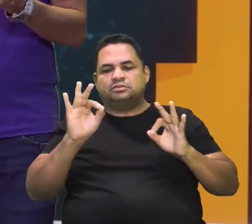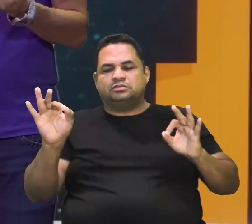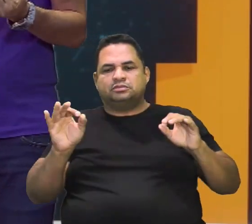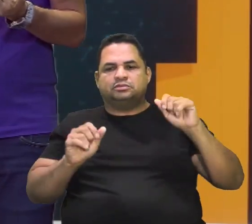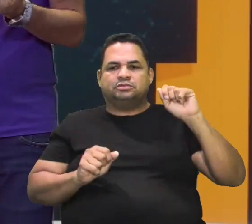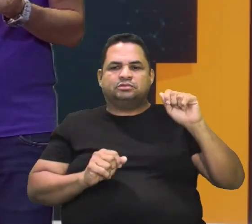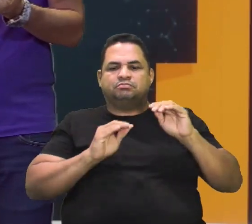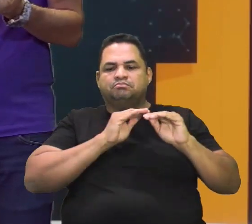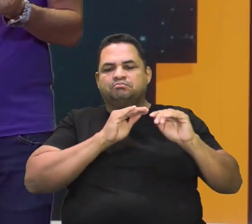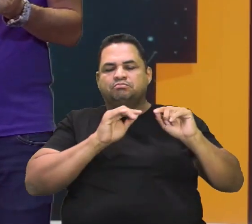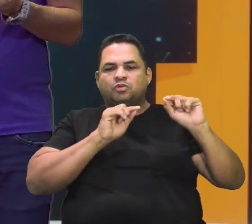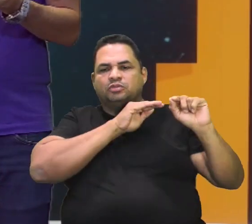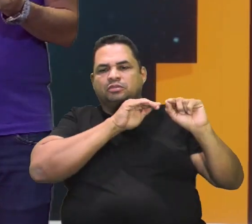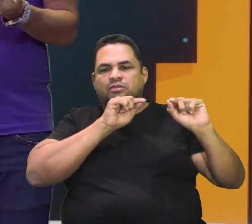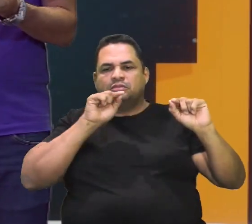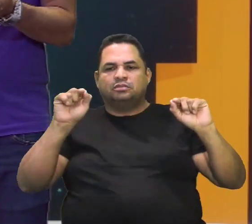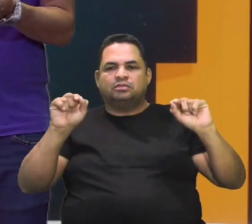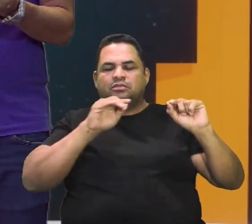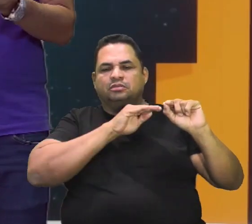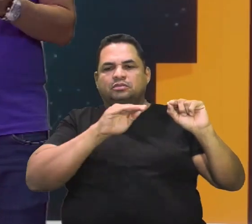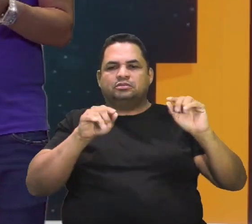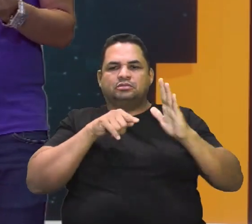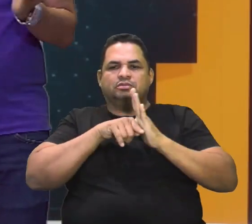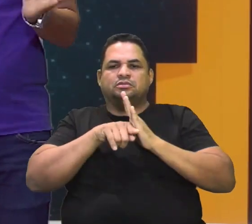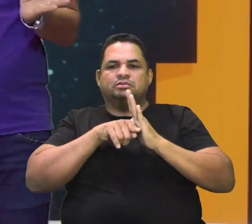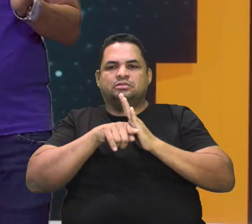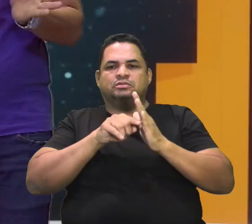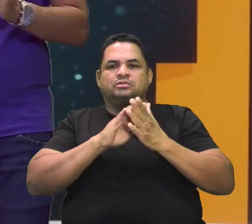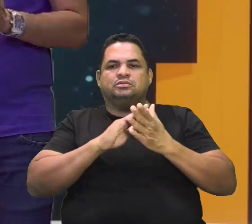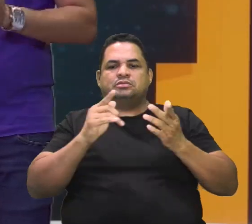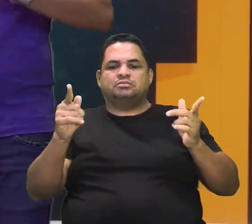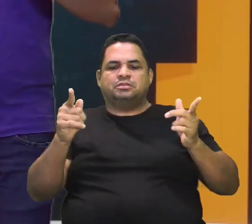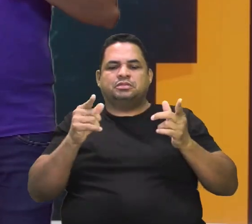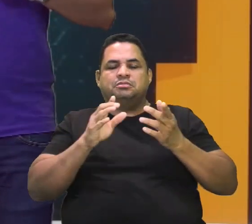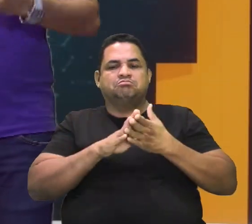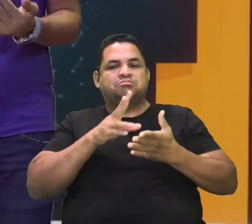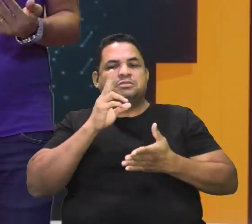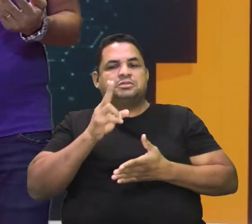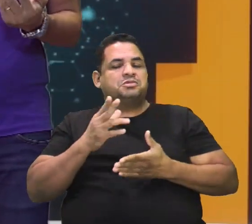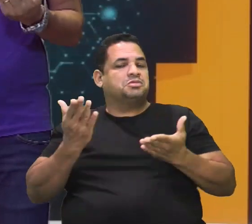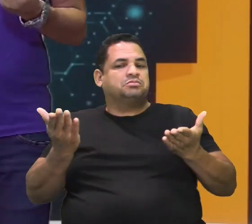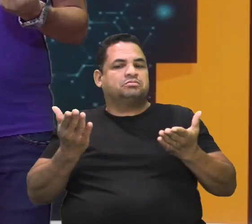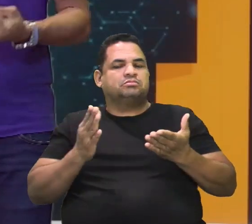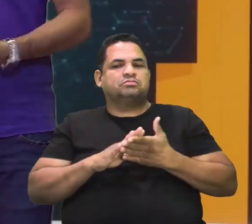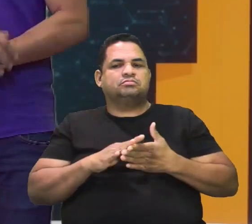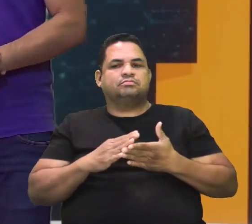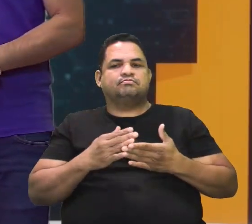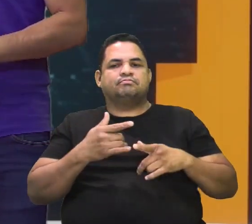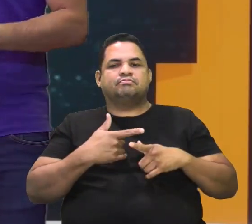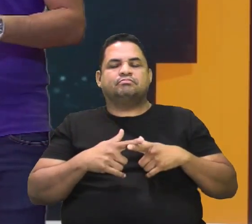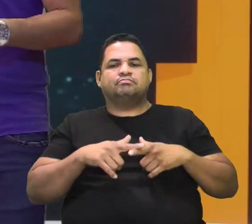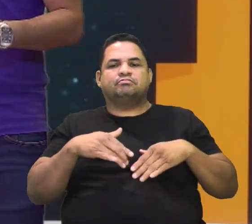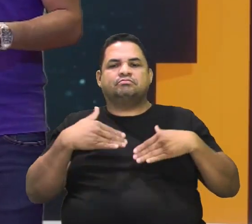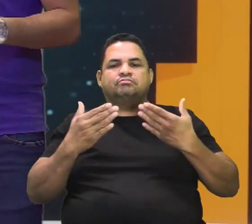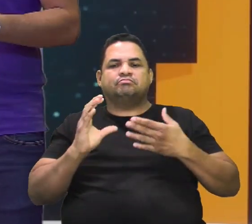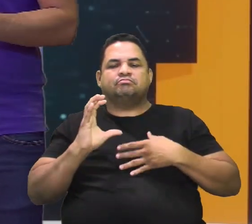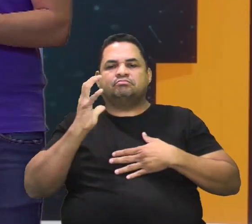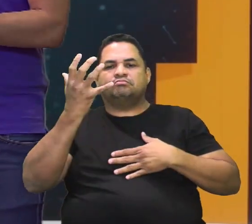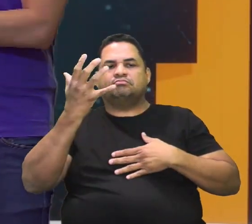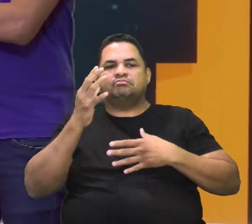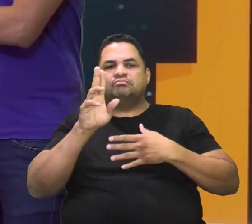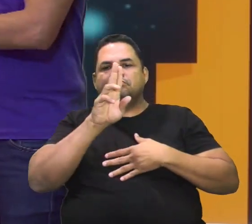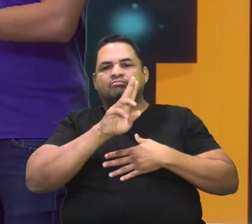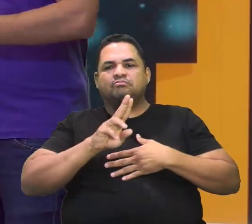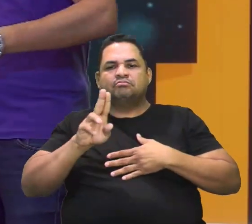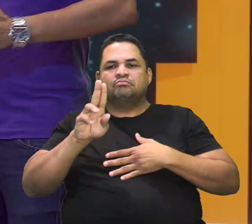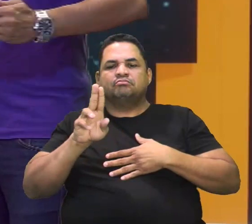distância entre ponto e reta, e nós analisamos, a distância era maior, menor ou igual, só. Agora o problema é que na resolução eu